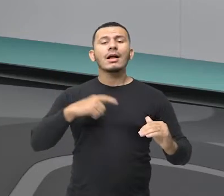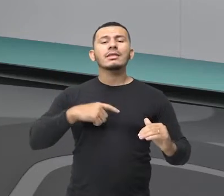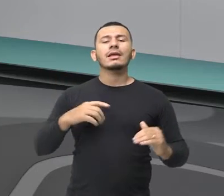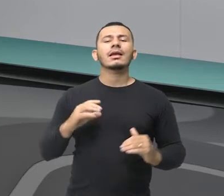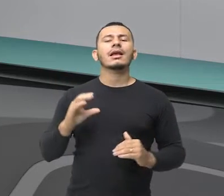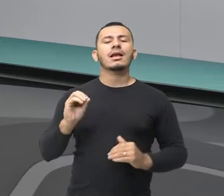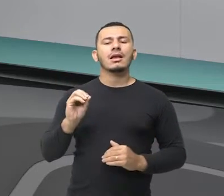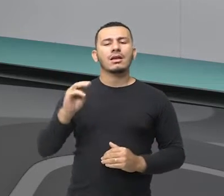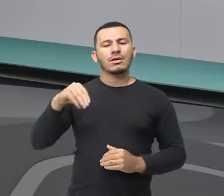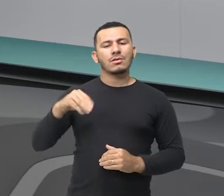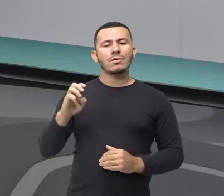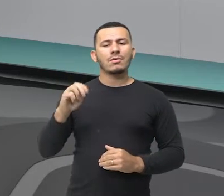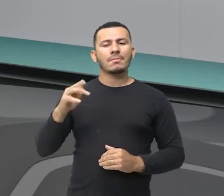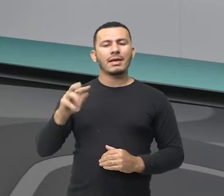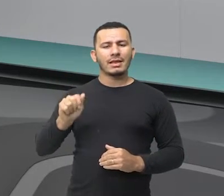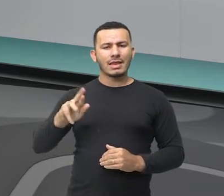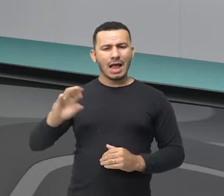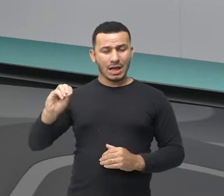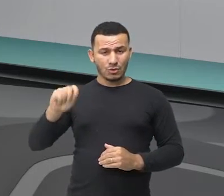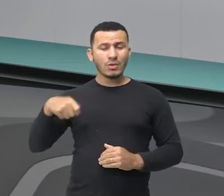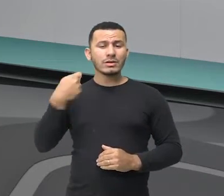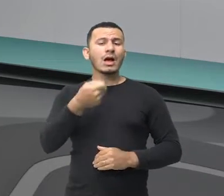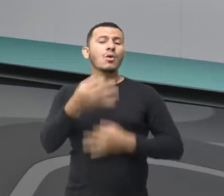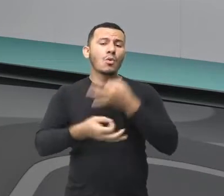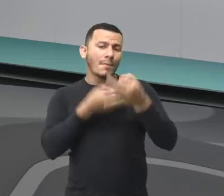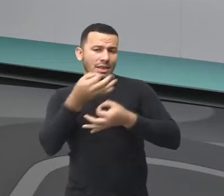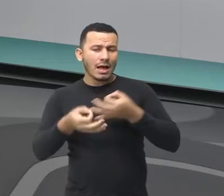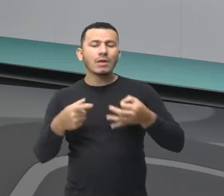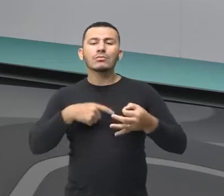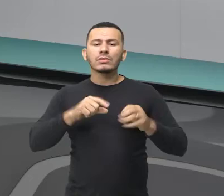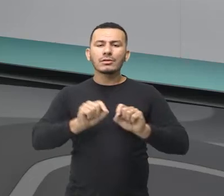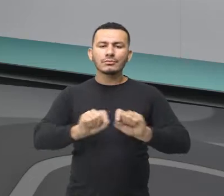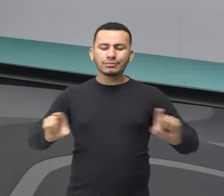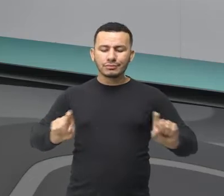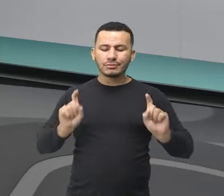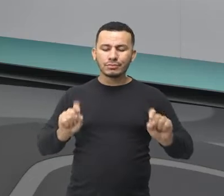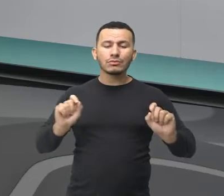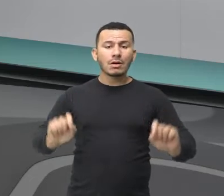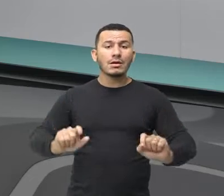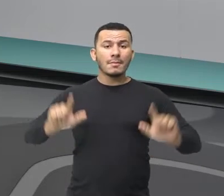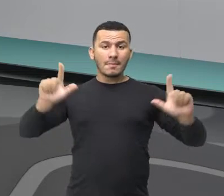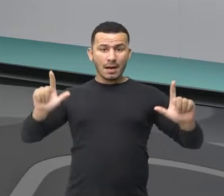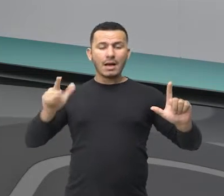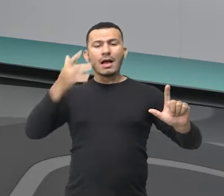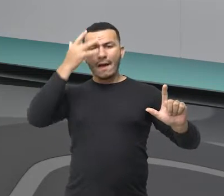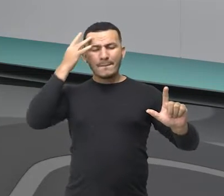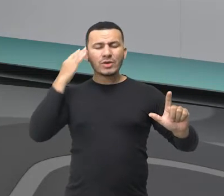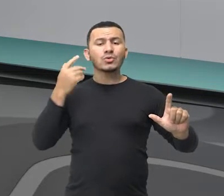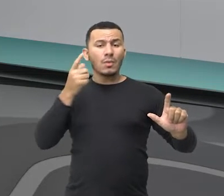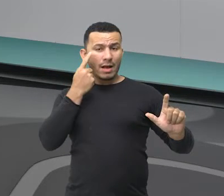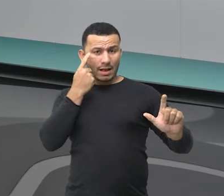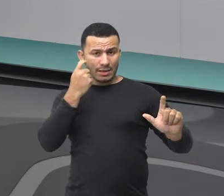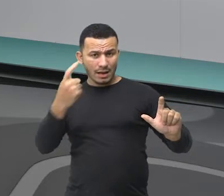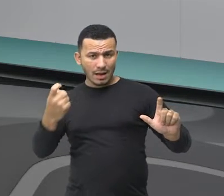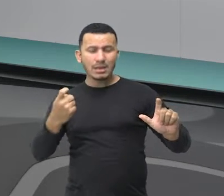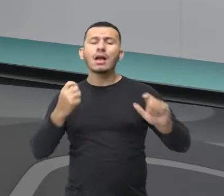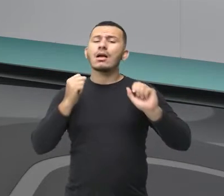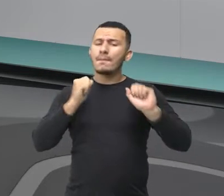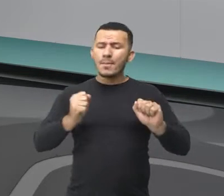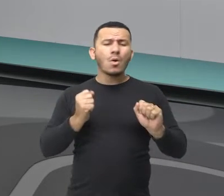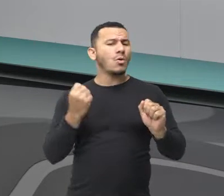comentários. Olhem aí os comentários. O que isso significa? Significa que os leitores